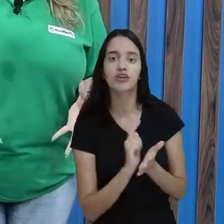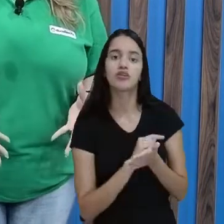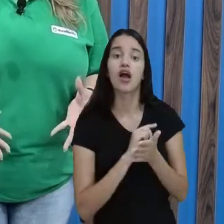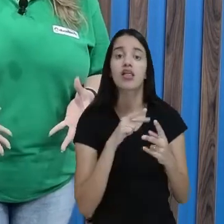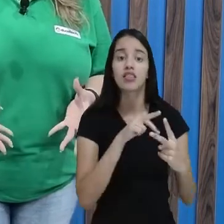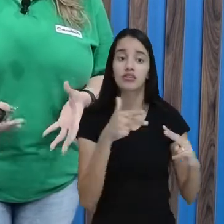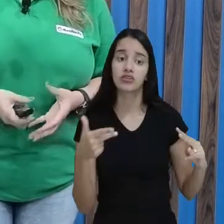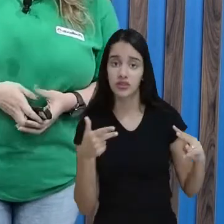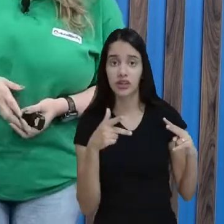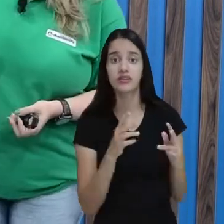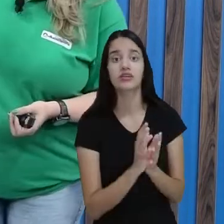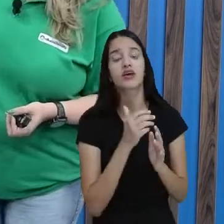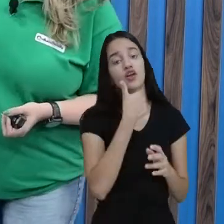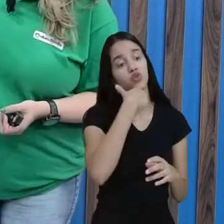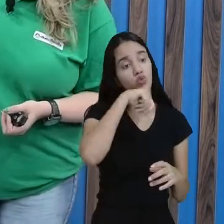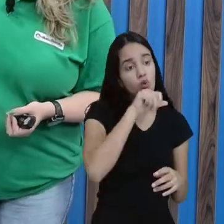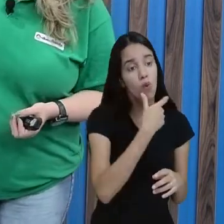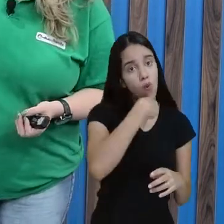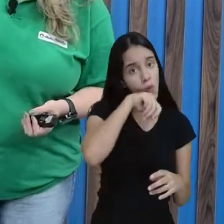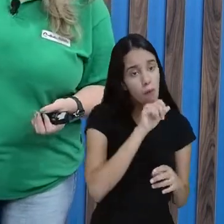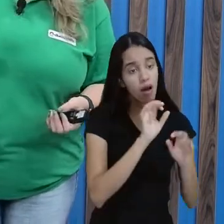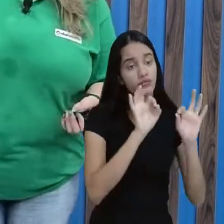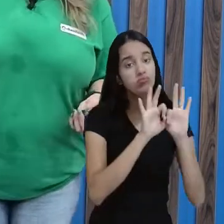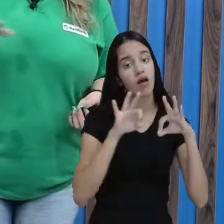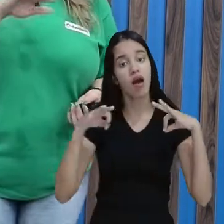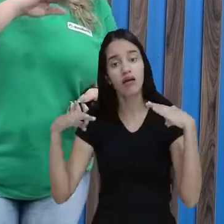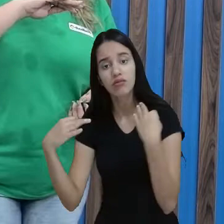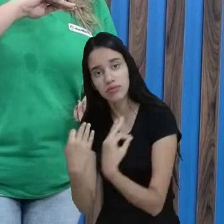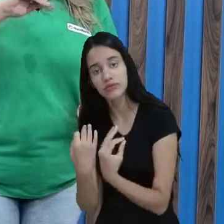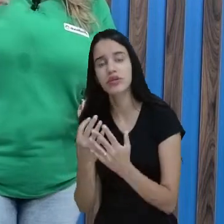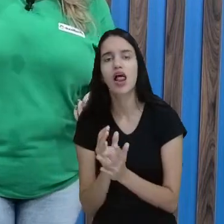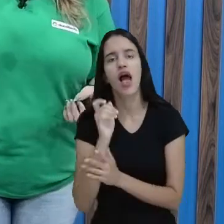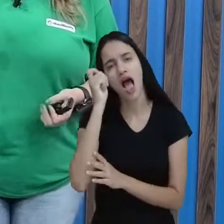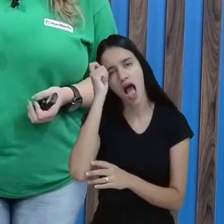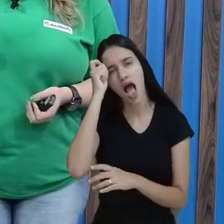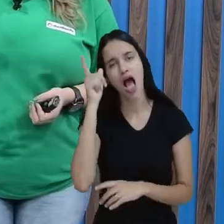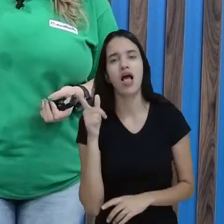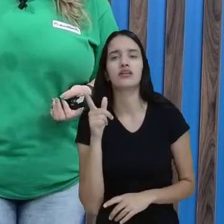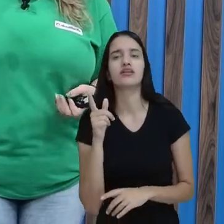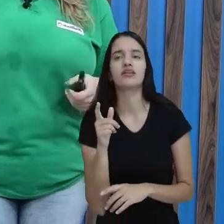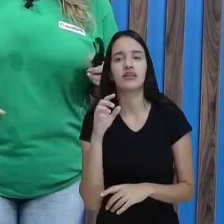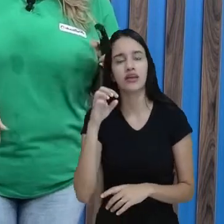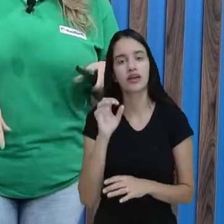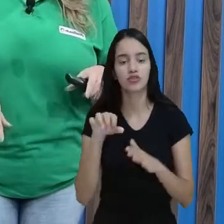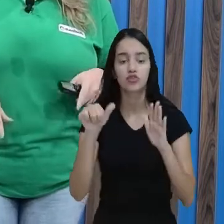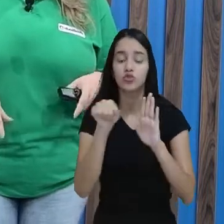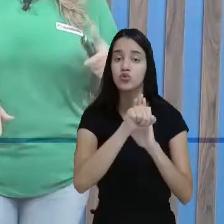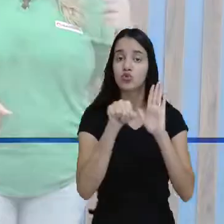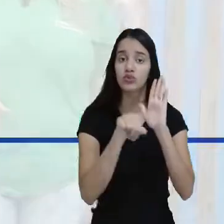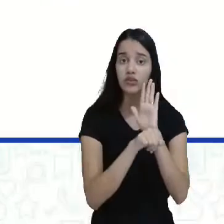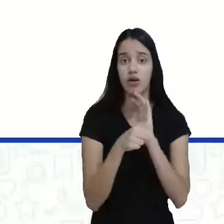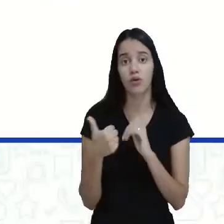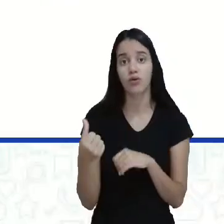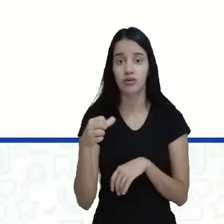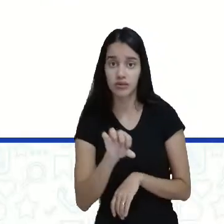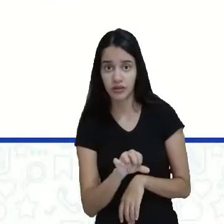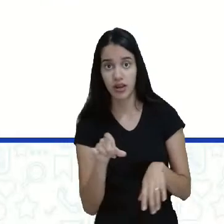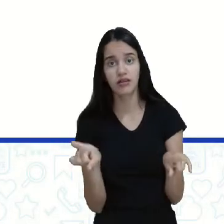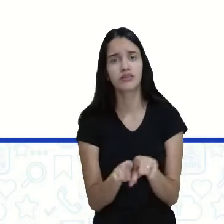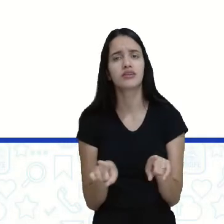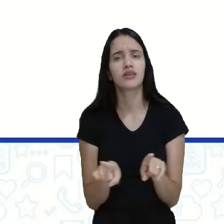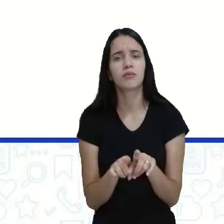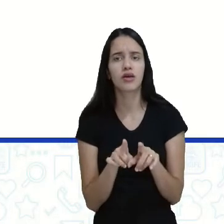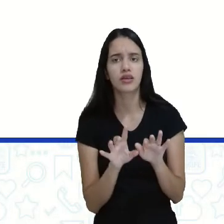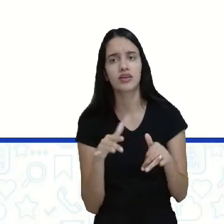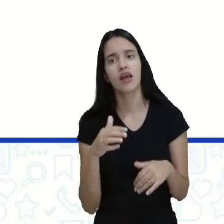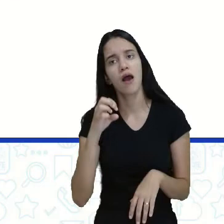os filhos, tá certo? E no século XIX, as ideias de Mendel foram ignoradas. Do mesmo jeito que Darwin também